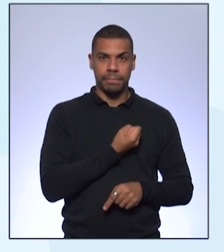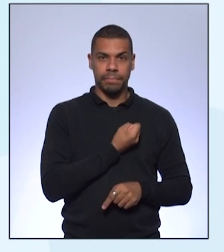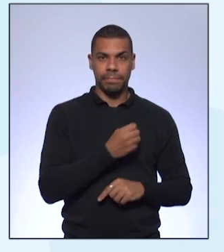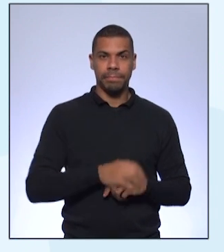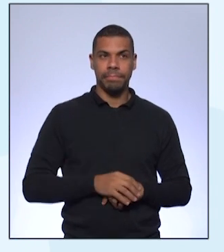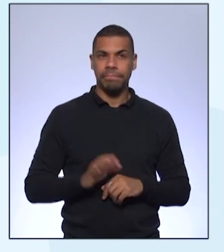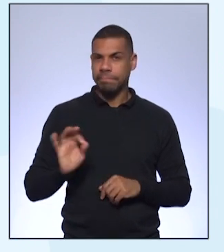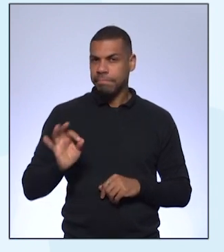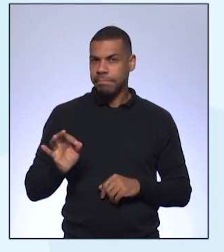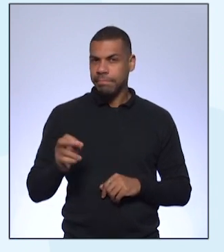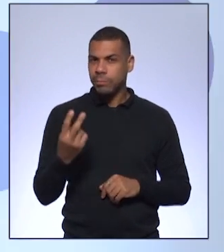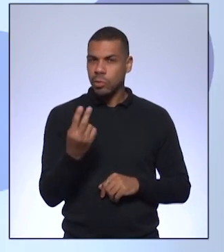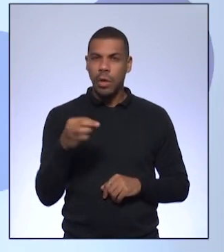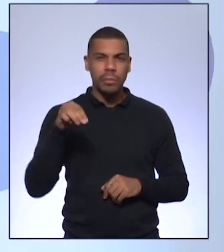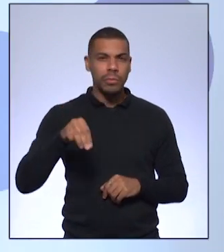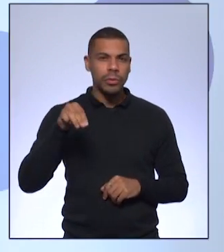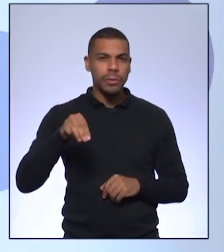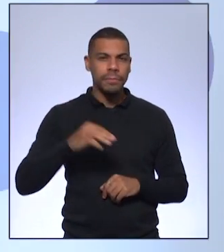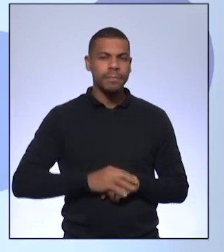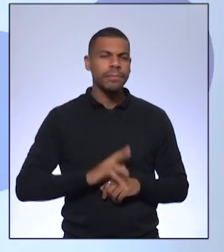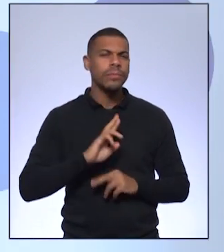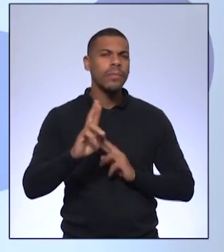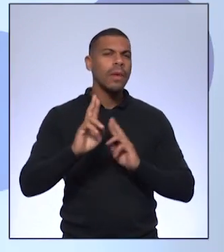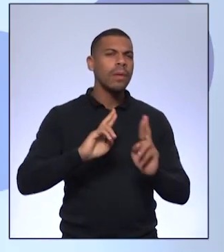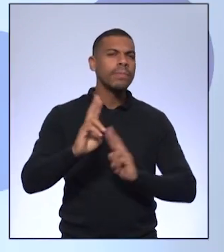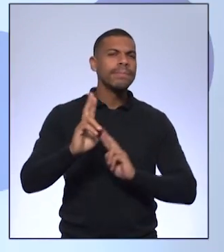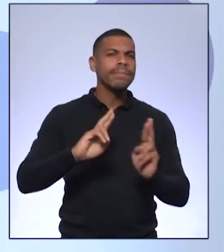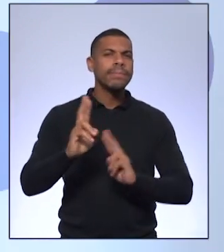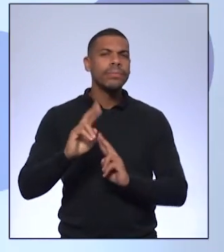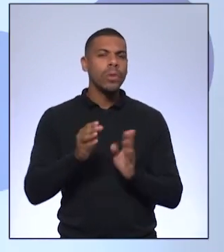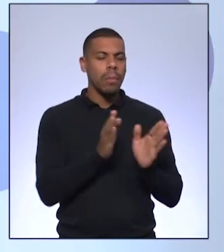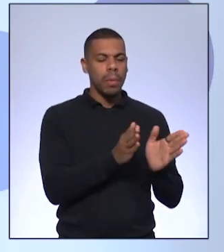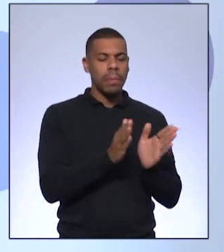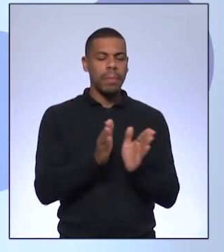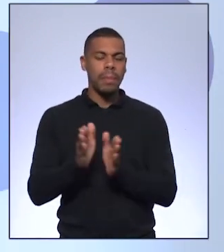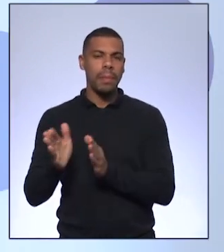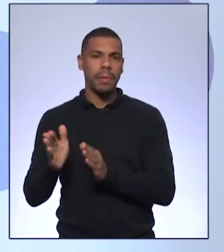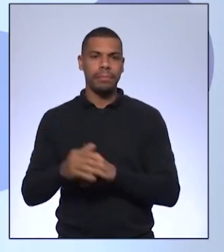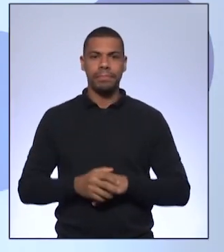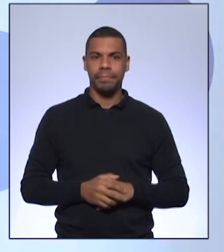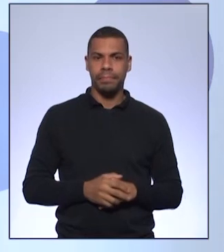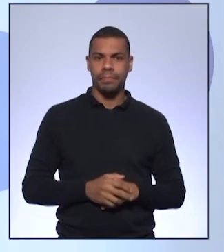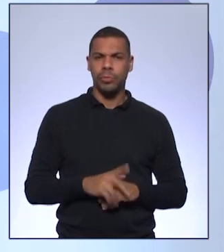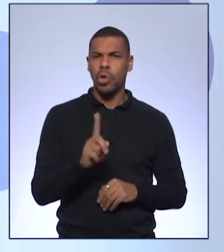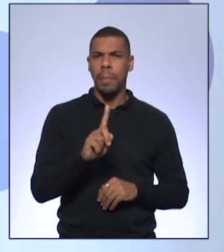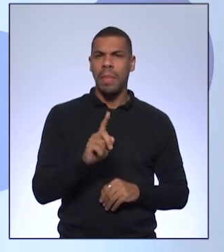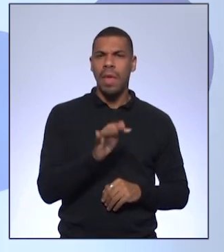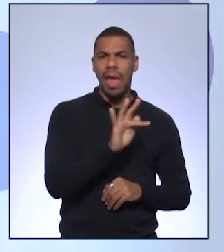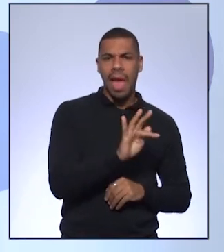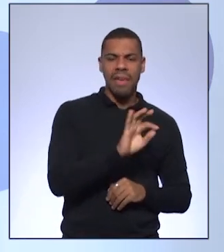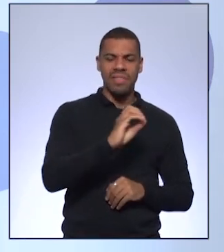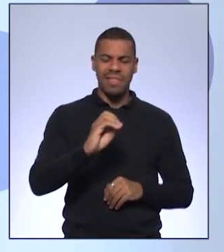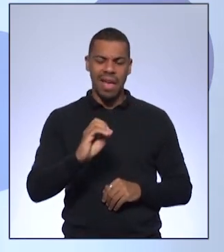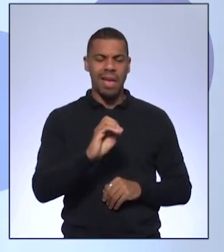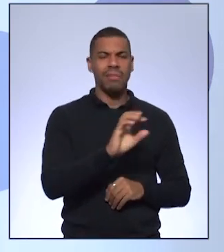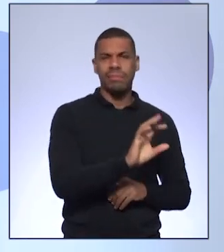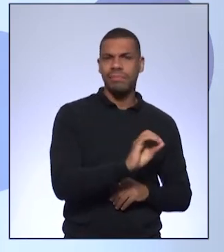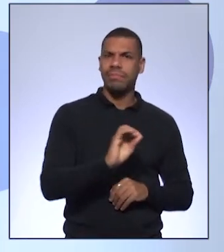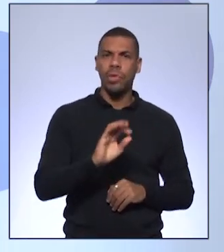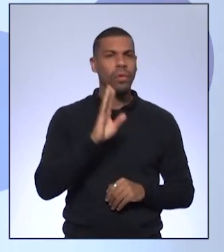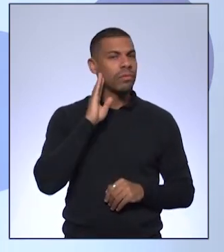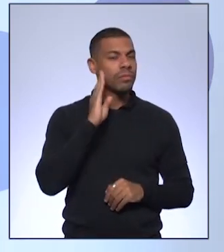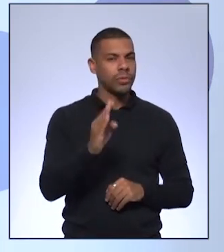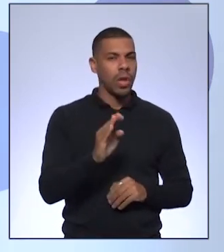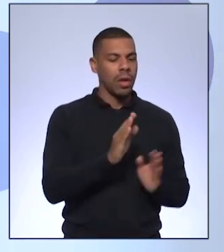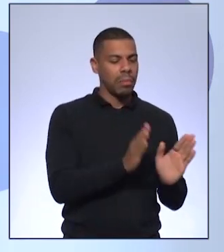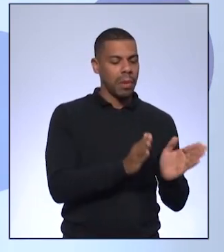É isso, Jonas? 2 minutinhos? Beleza, coloquem essas respostas aí na sequência, se for possível. Não precisa escrever f de 0 é igual, pode colocar